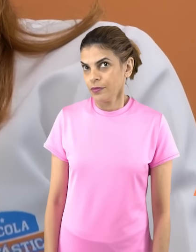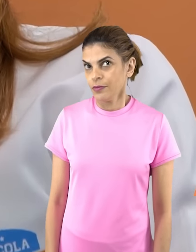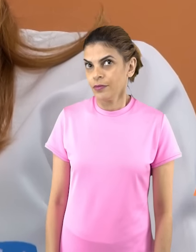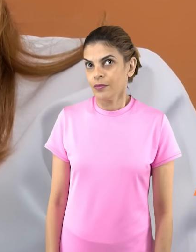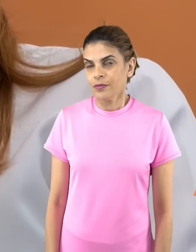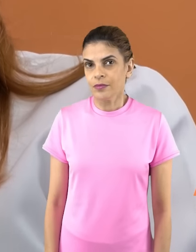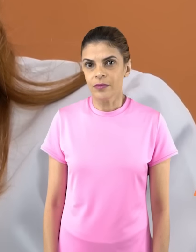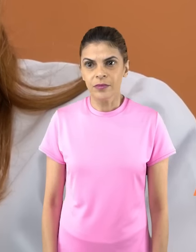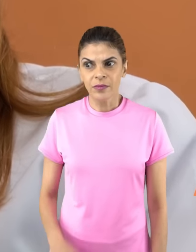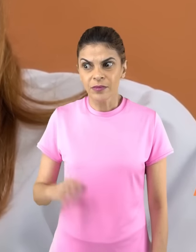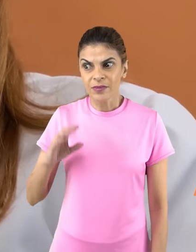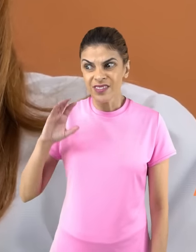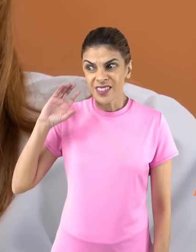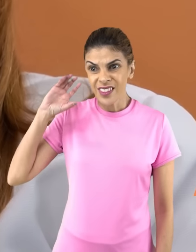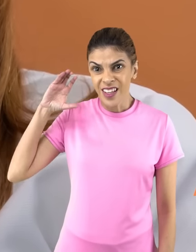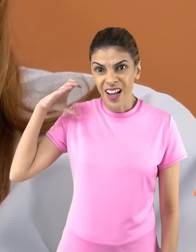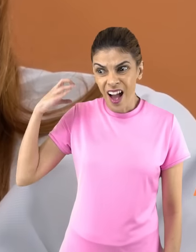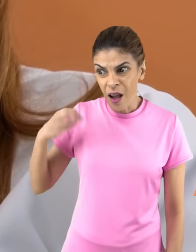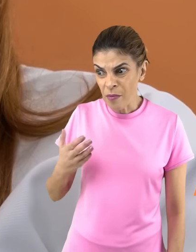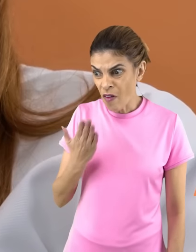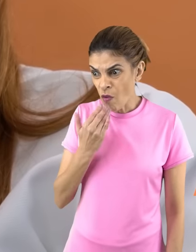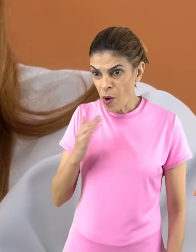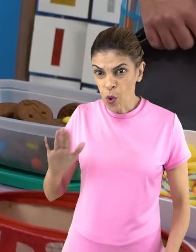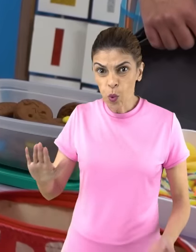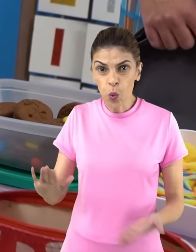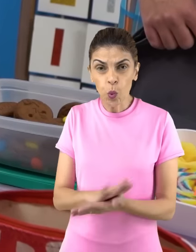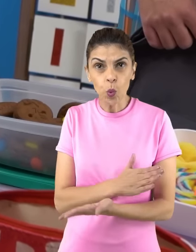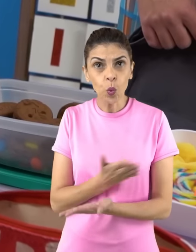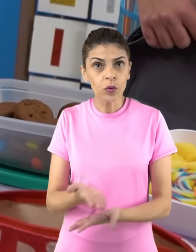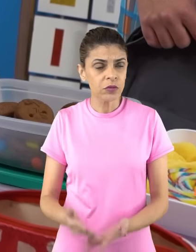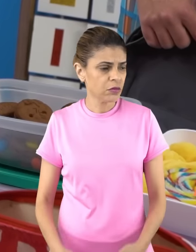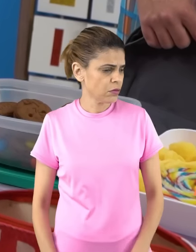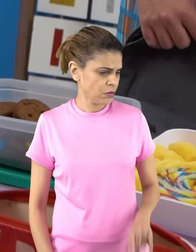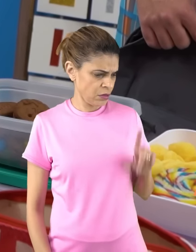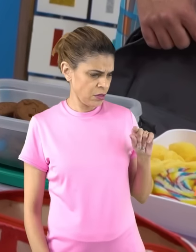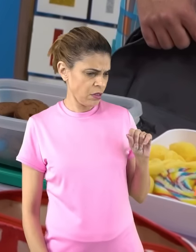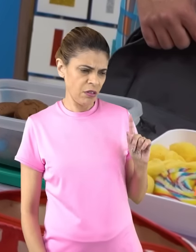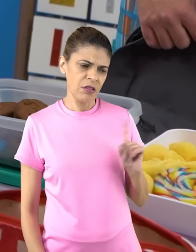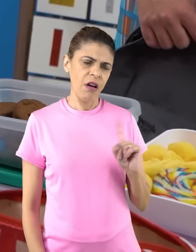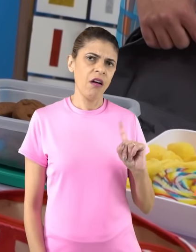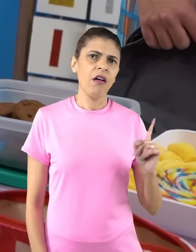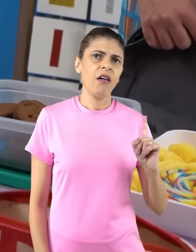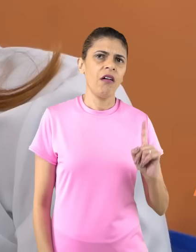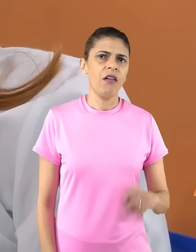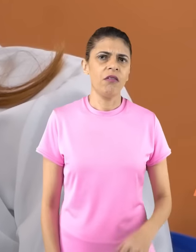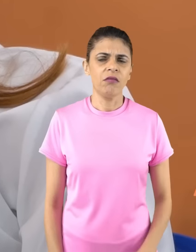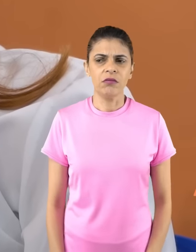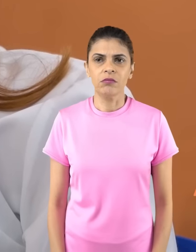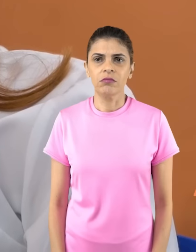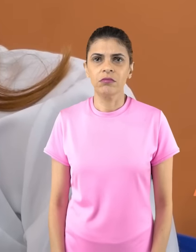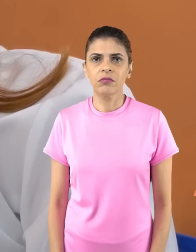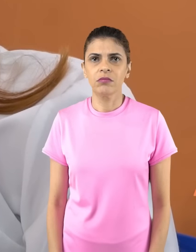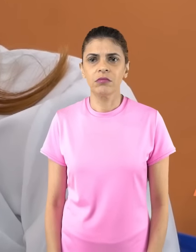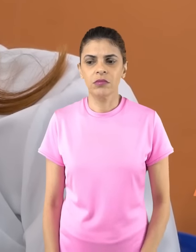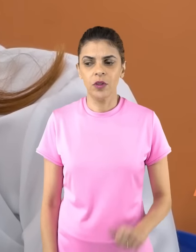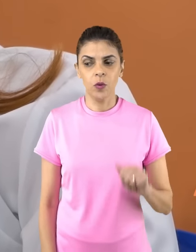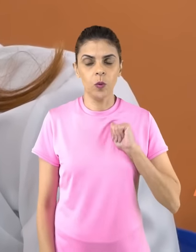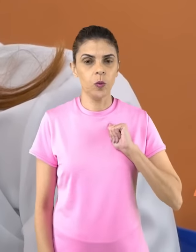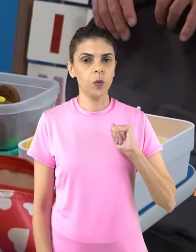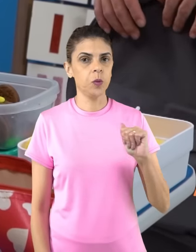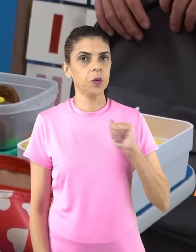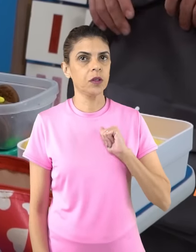A Camila vai comer tudo isso? O quê? Claro que não Ufa